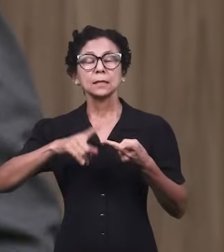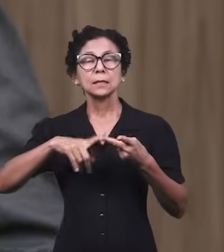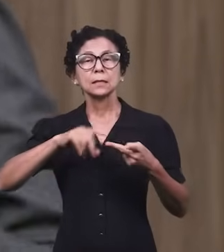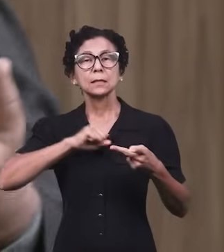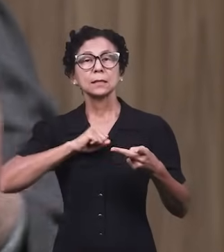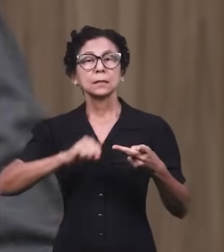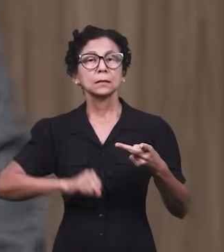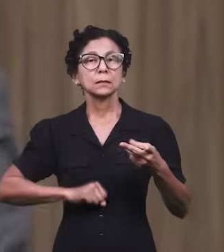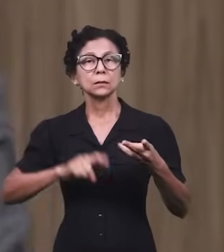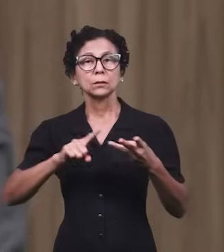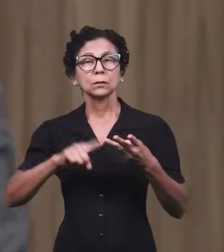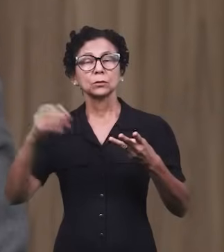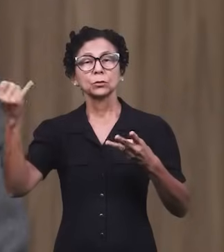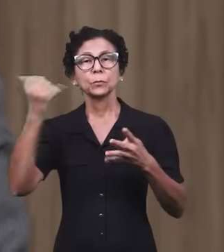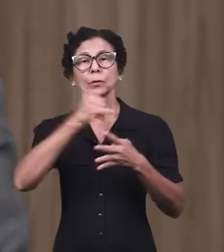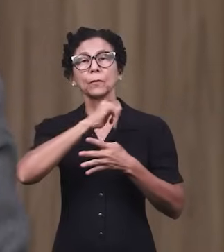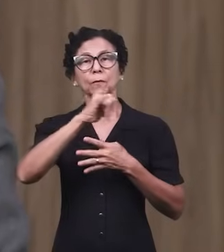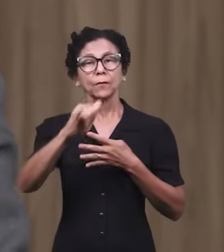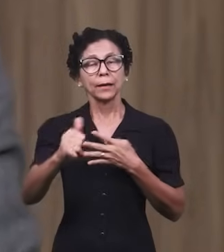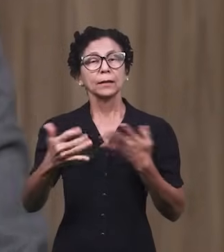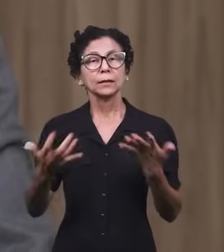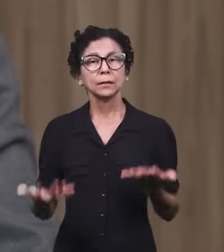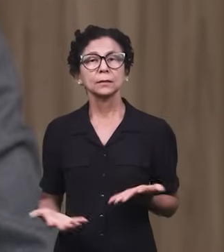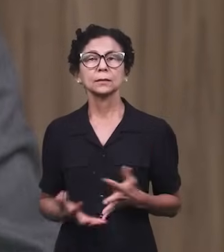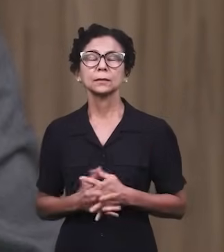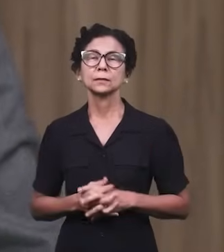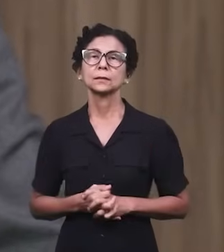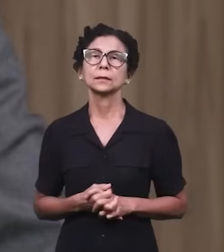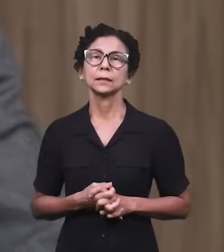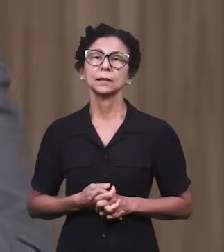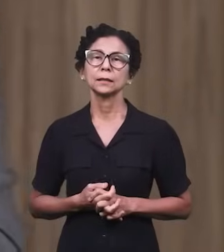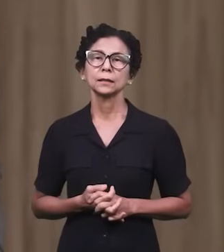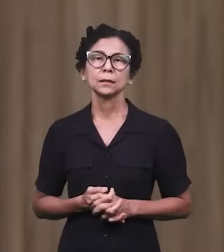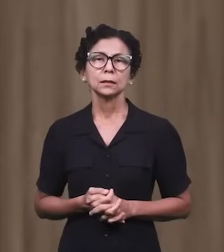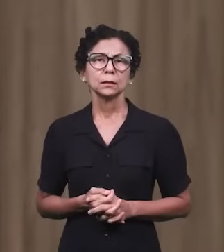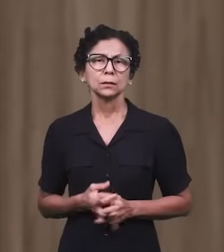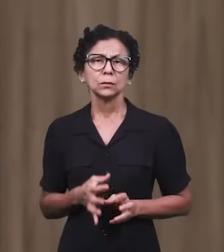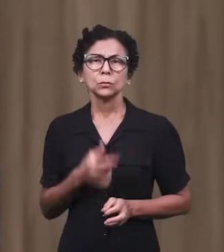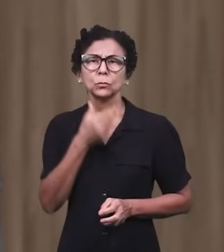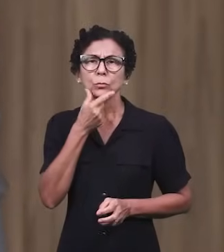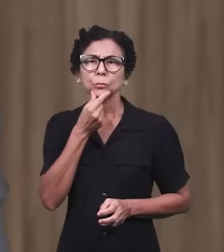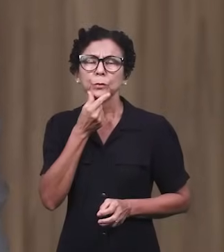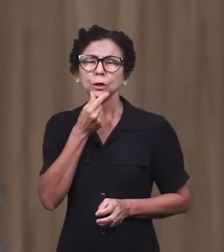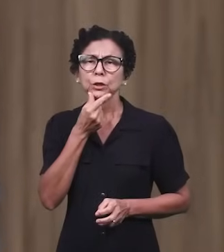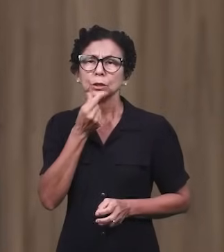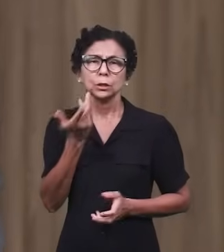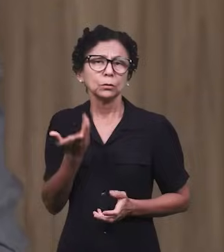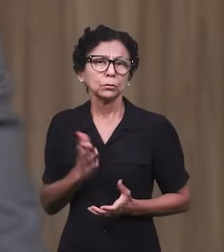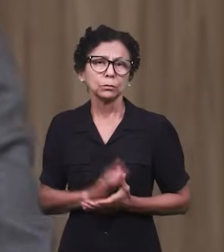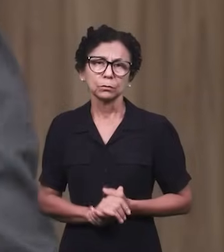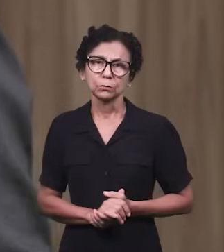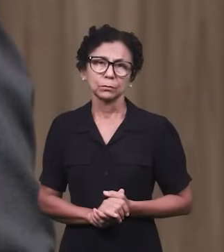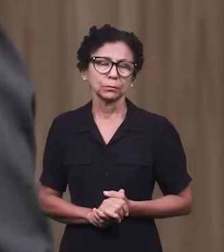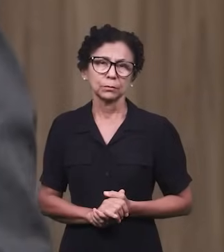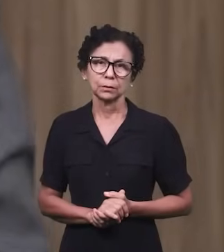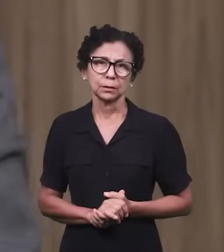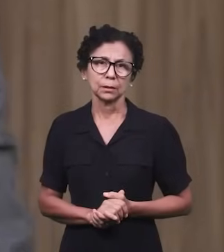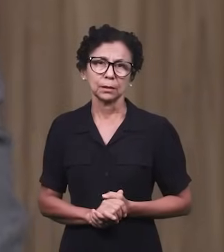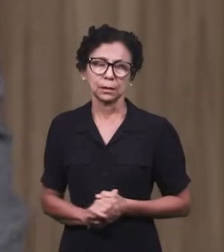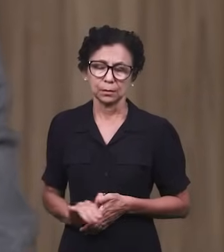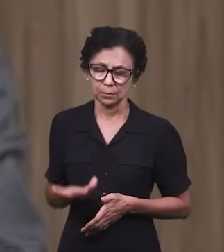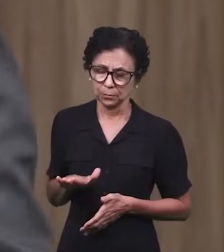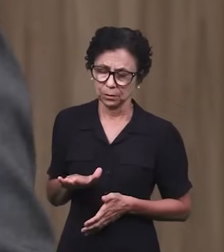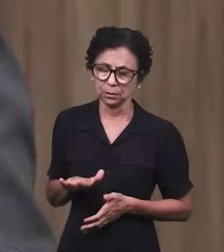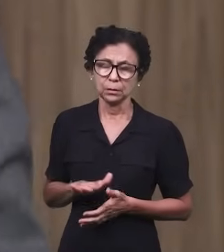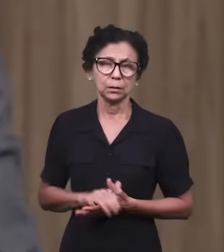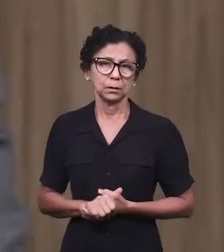Ana embalou nos braços e tomou a decisão de entregá-lo ao Senhor. Ela não tinha